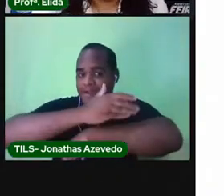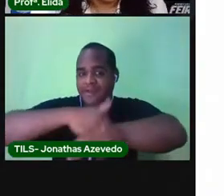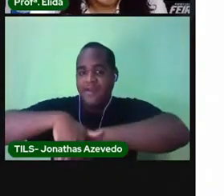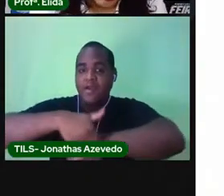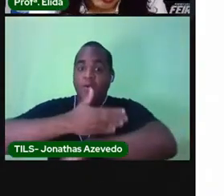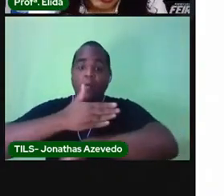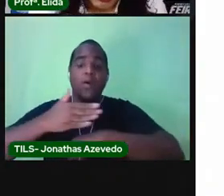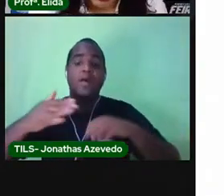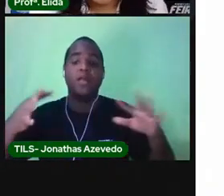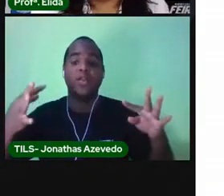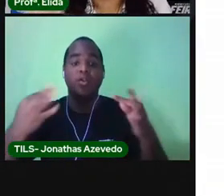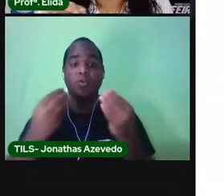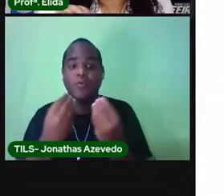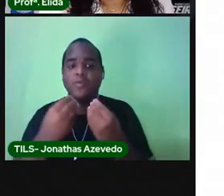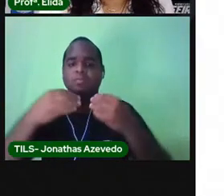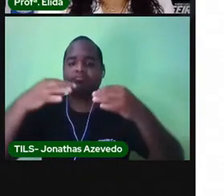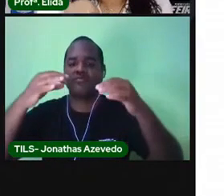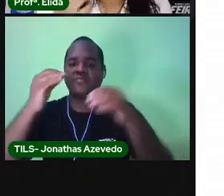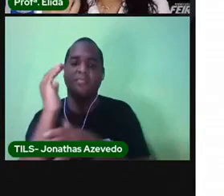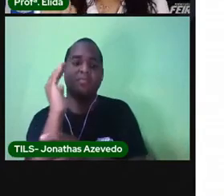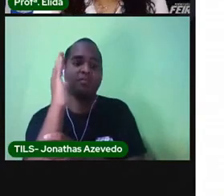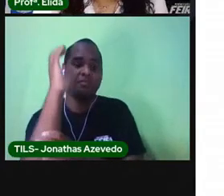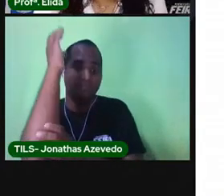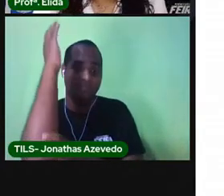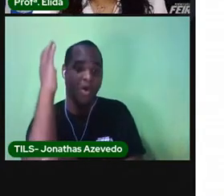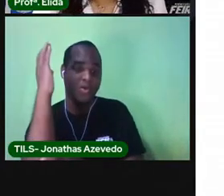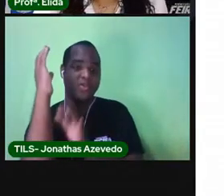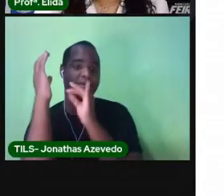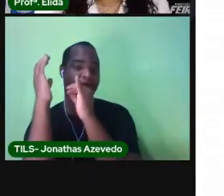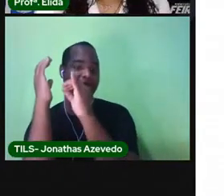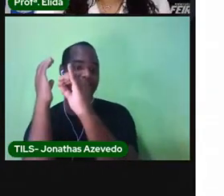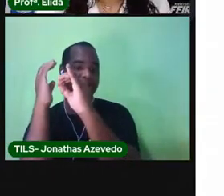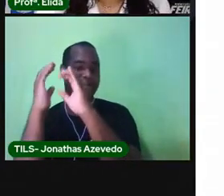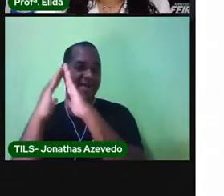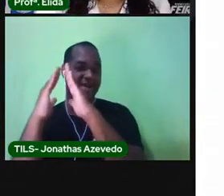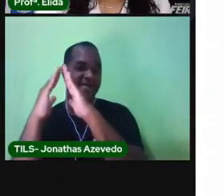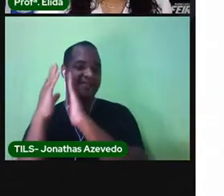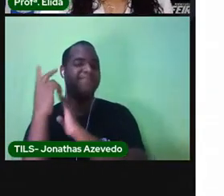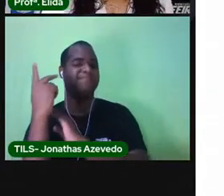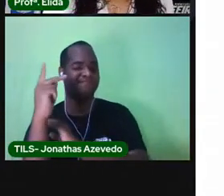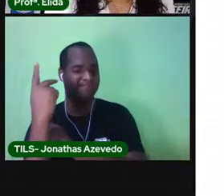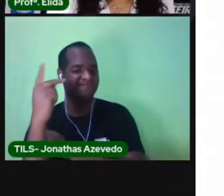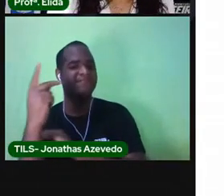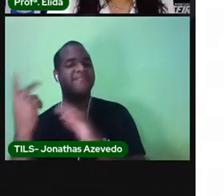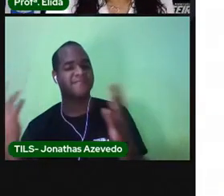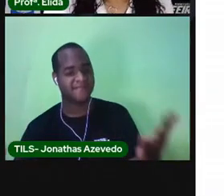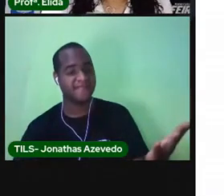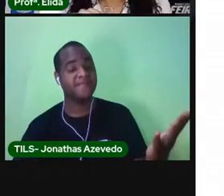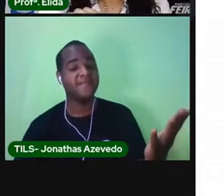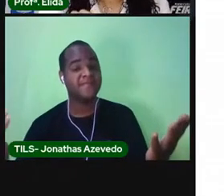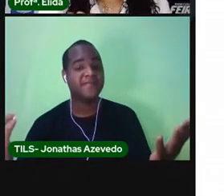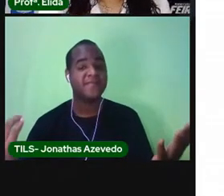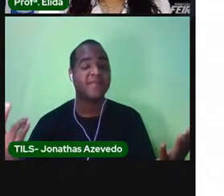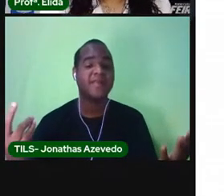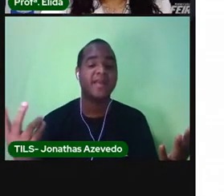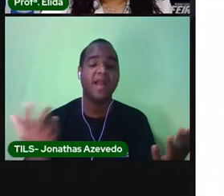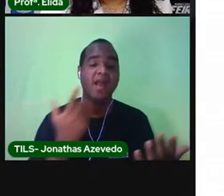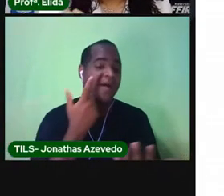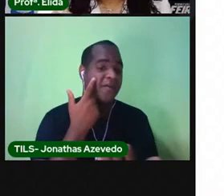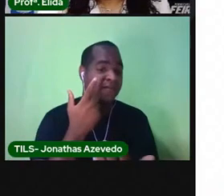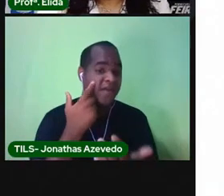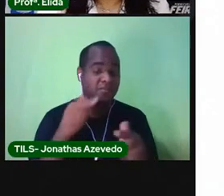todas compostas, aquele que leva energia elétrica para a nossa casa. Aí você vê que tem